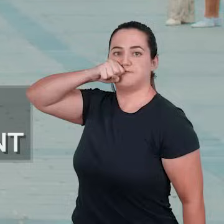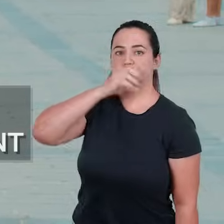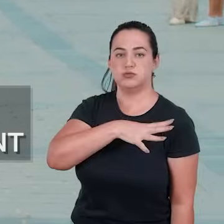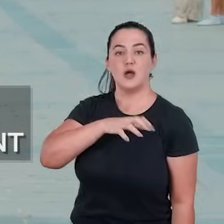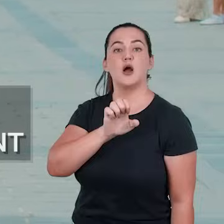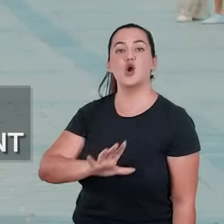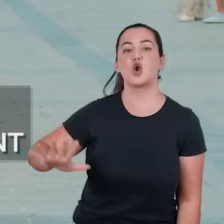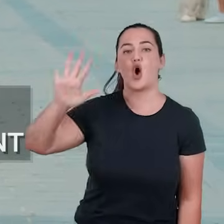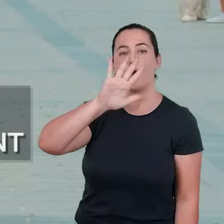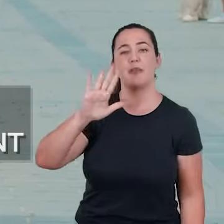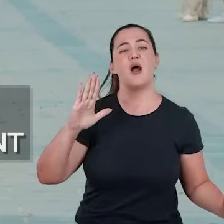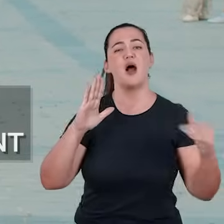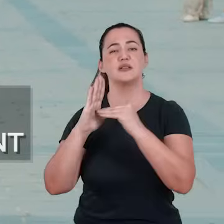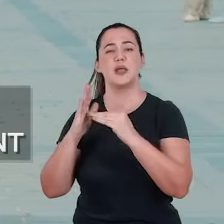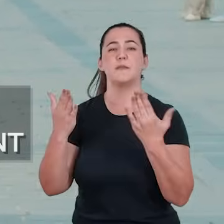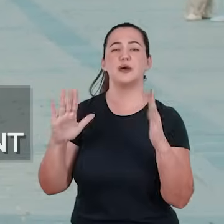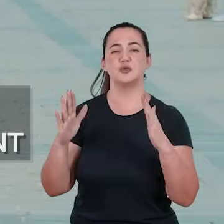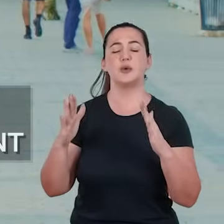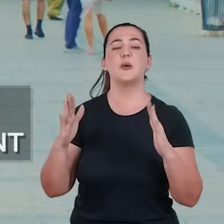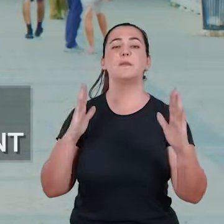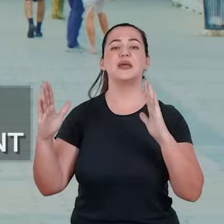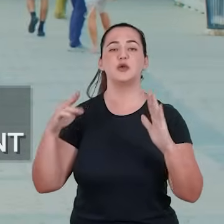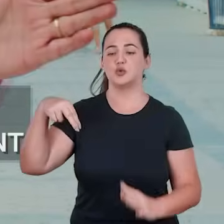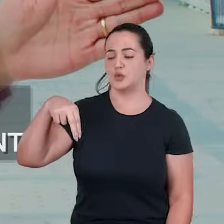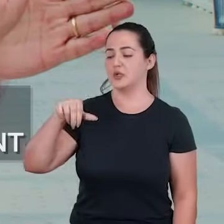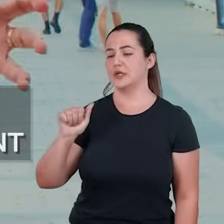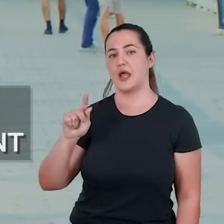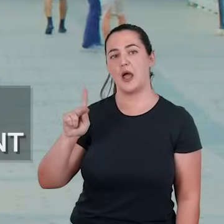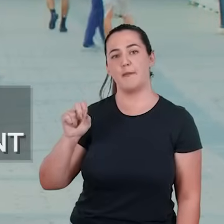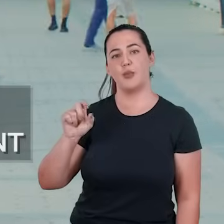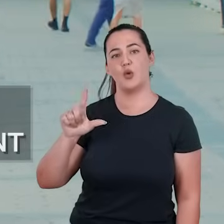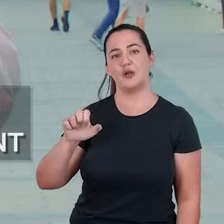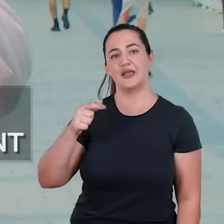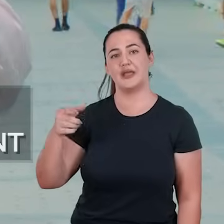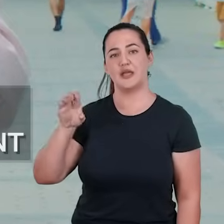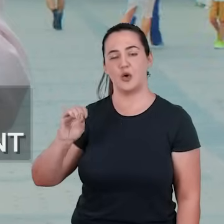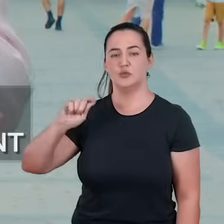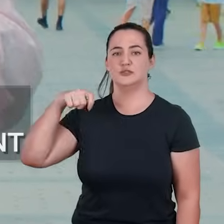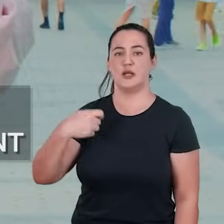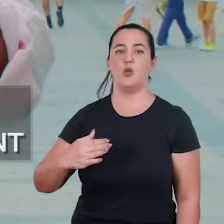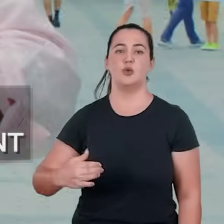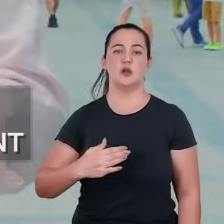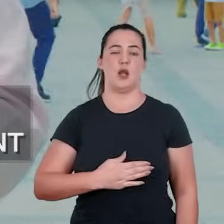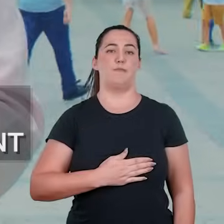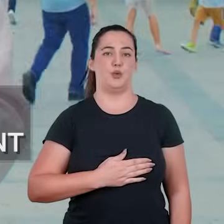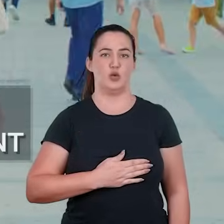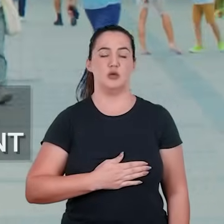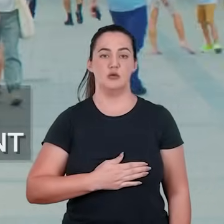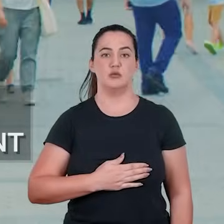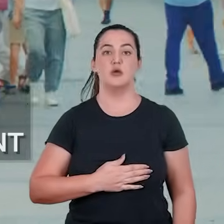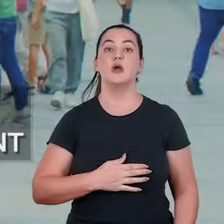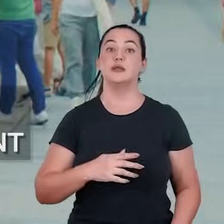Europa até a época de Napoleão Bonaparte. Durante todo esse período, a hegemonia cristã, representada especialmente